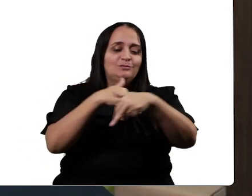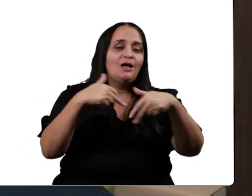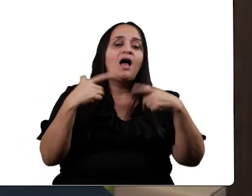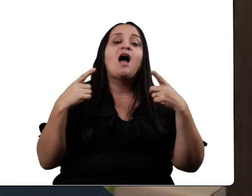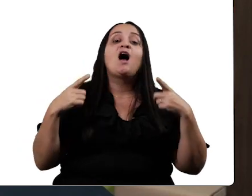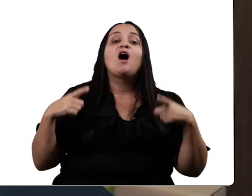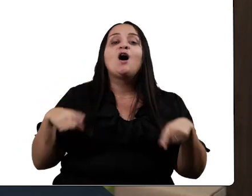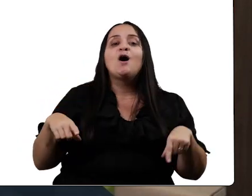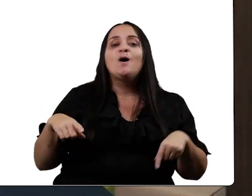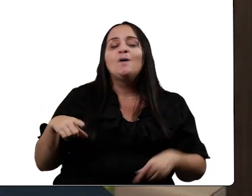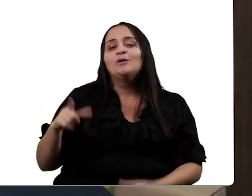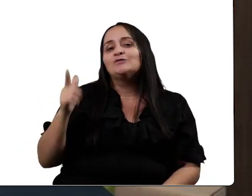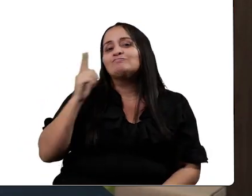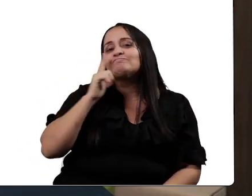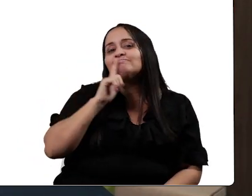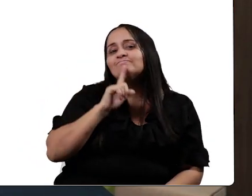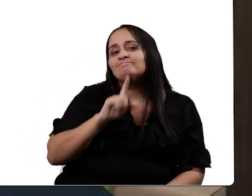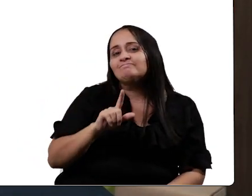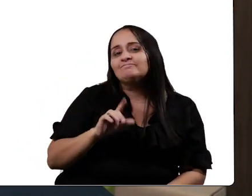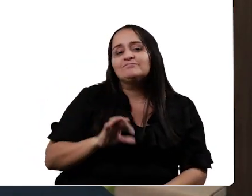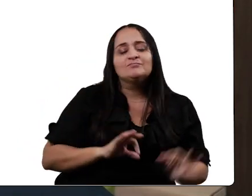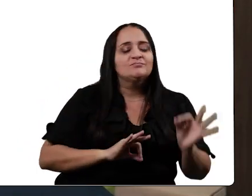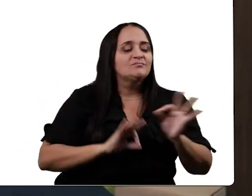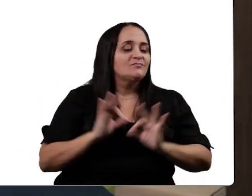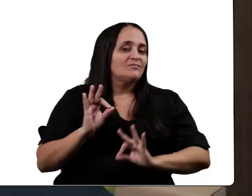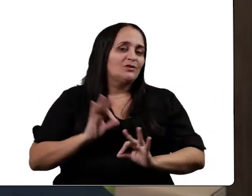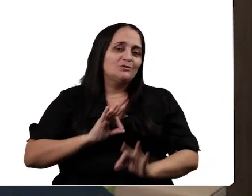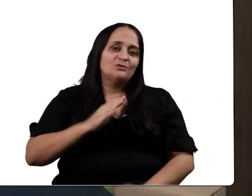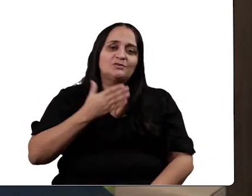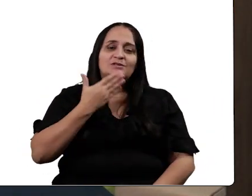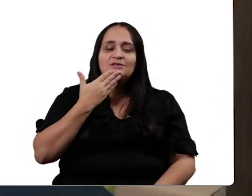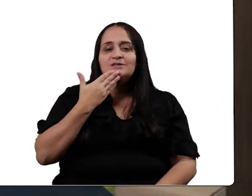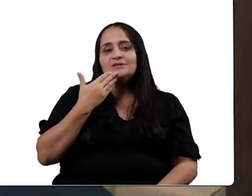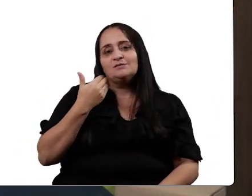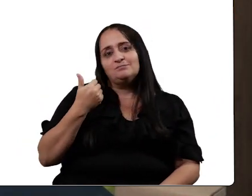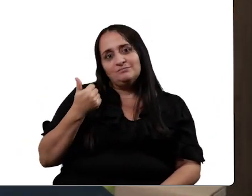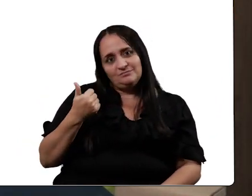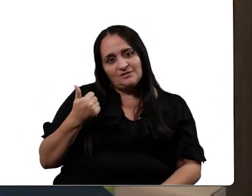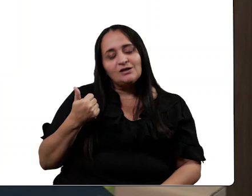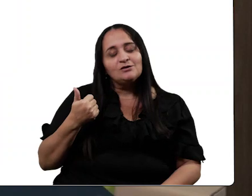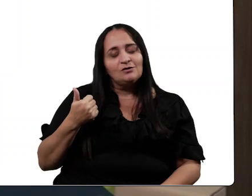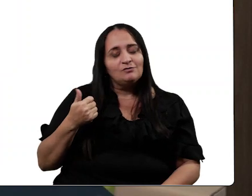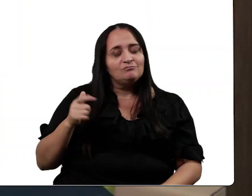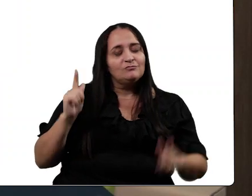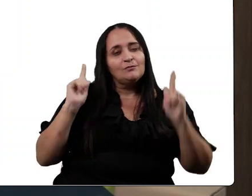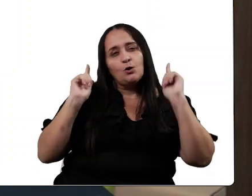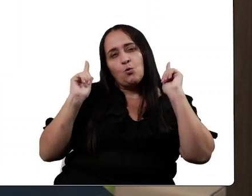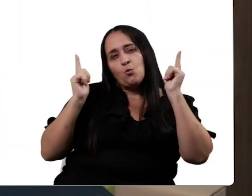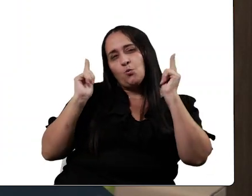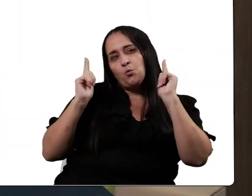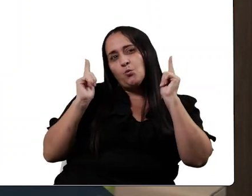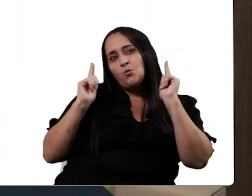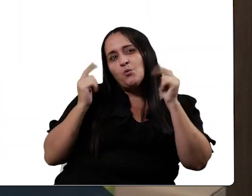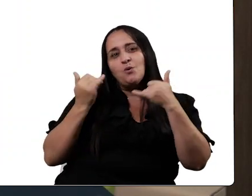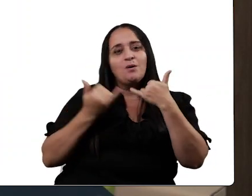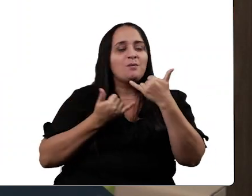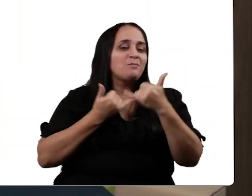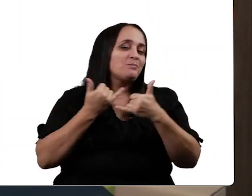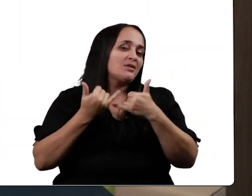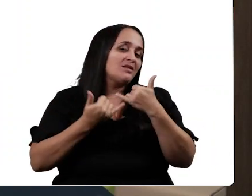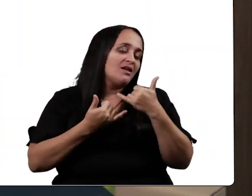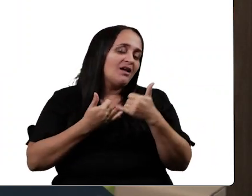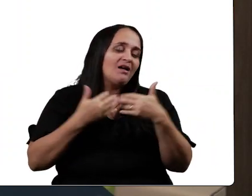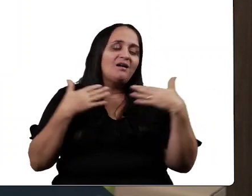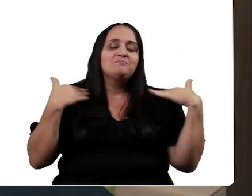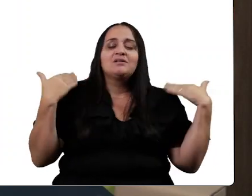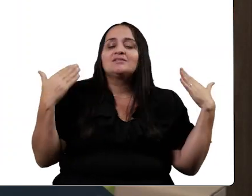ganhar tempo, para se organizar melhor, para poder curtir, né? Curtir muito bem a nossa